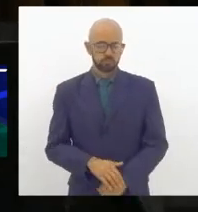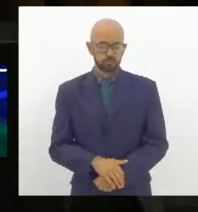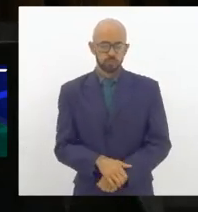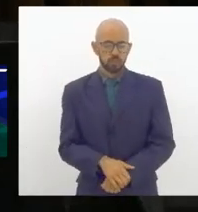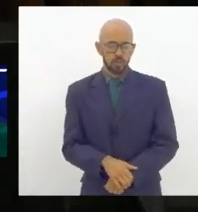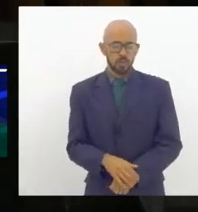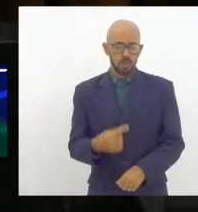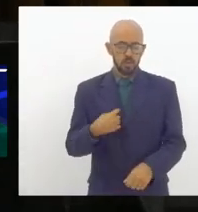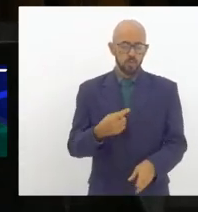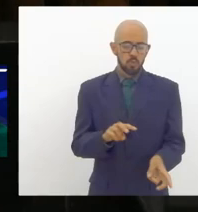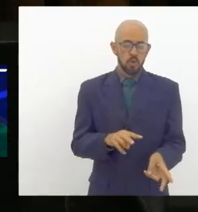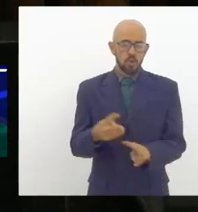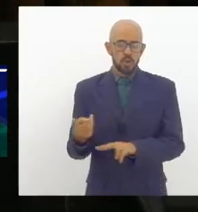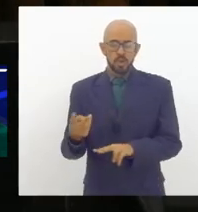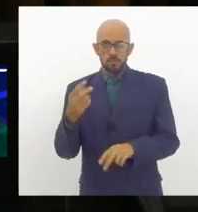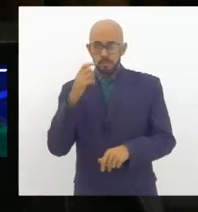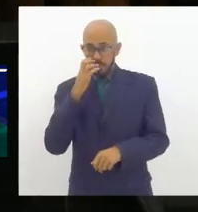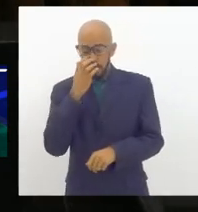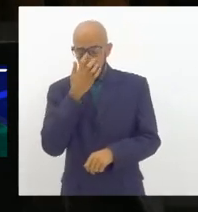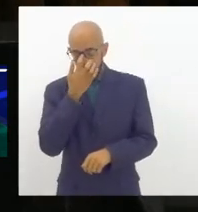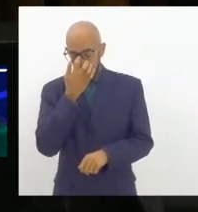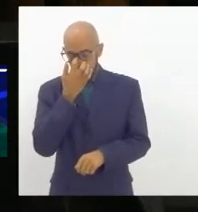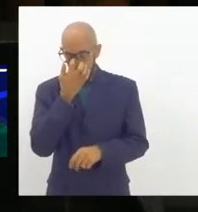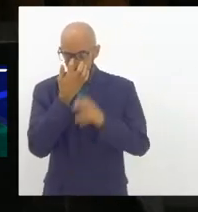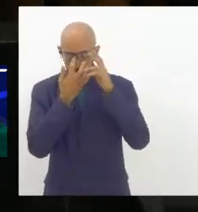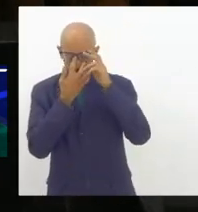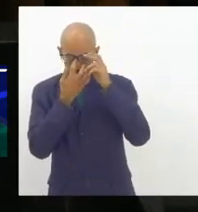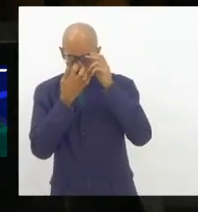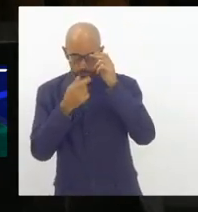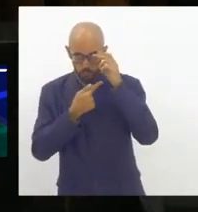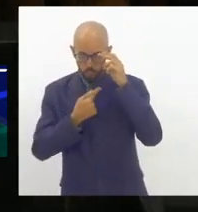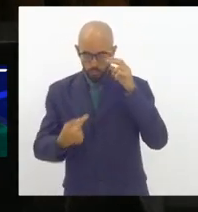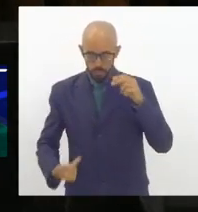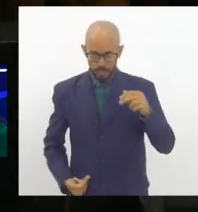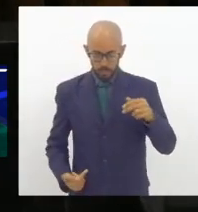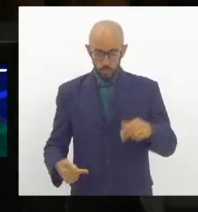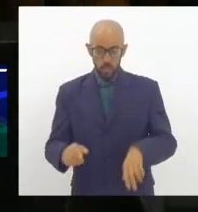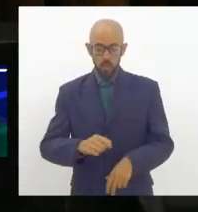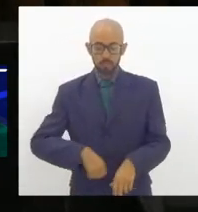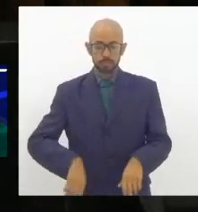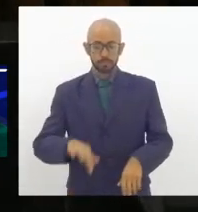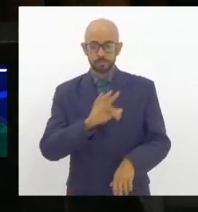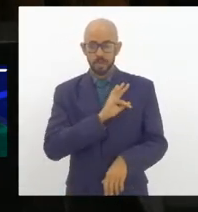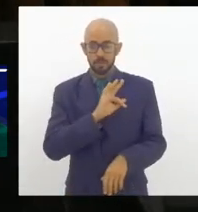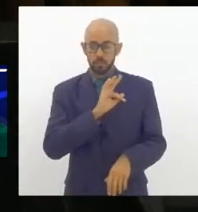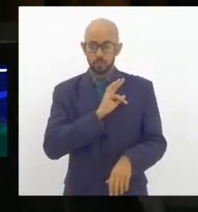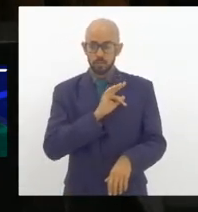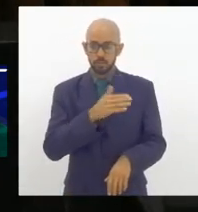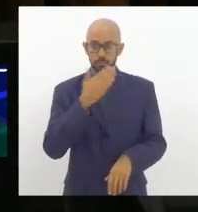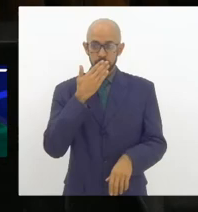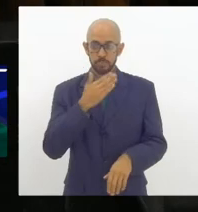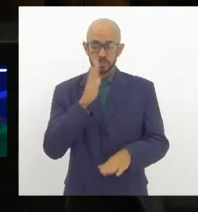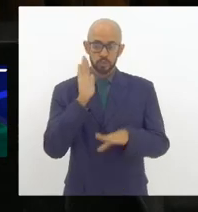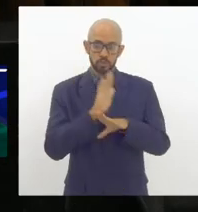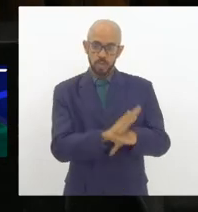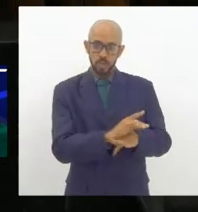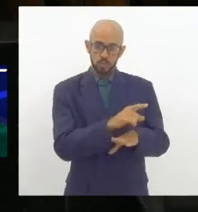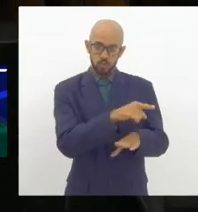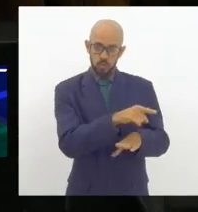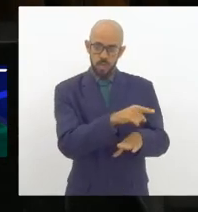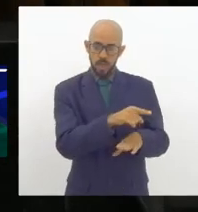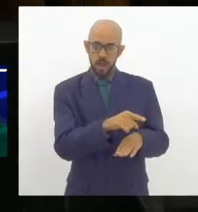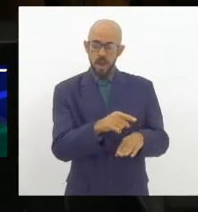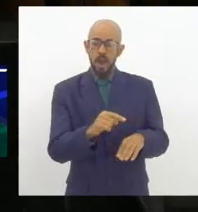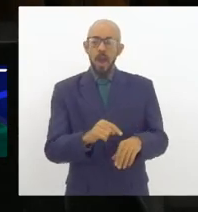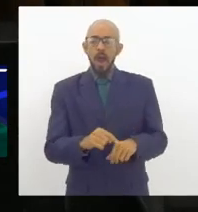encaminhei ao Governador ao comandante da Polícia pedido de reforço policial